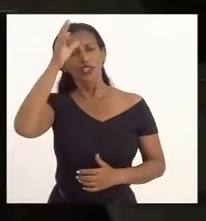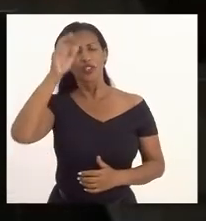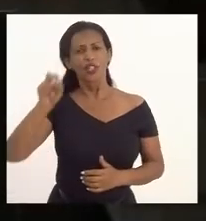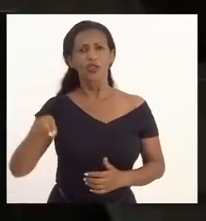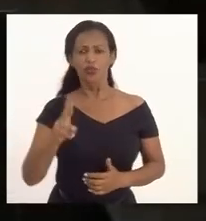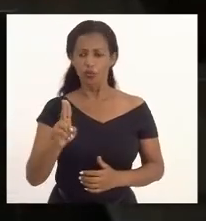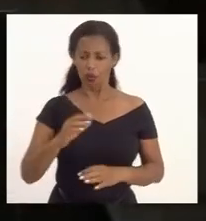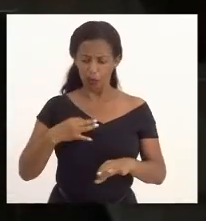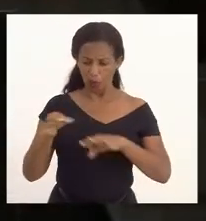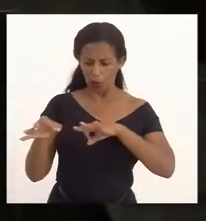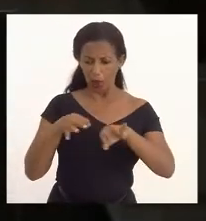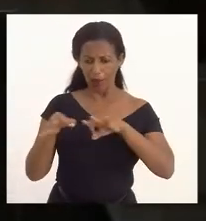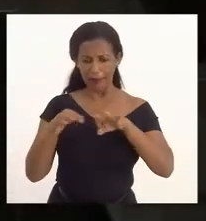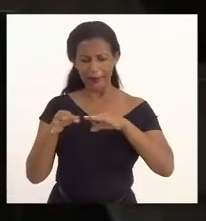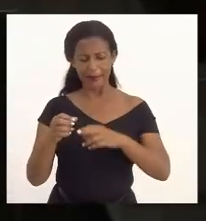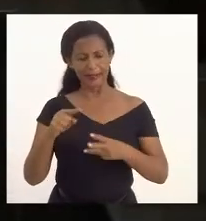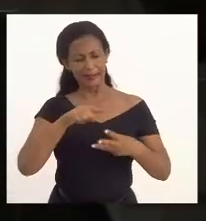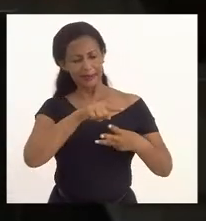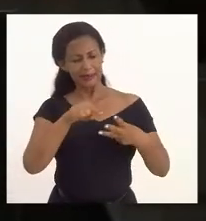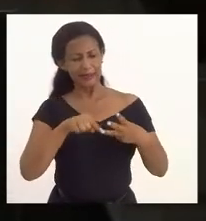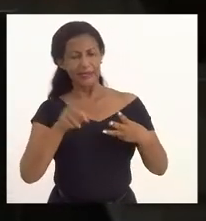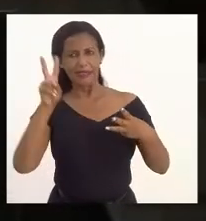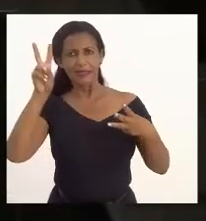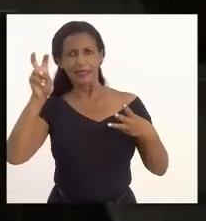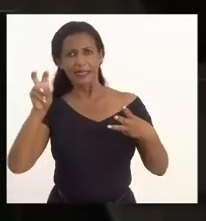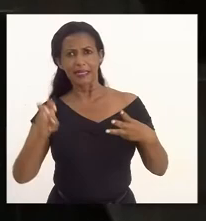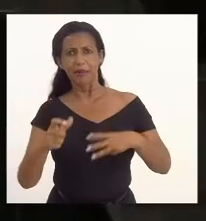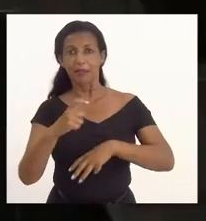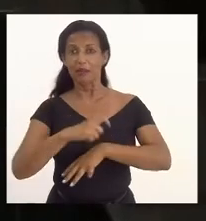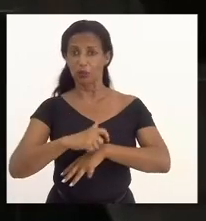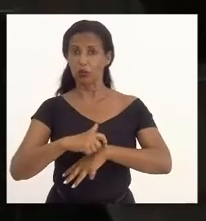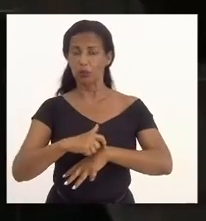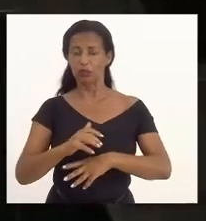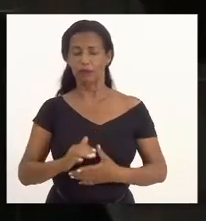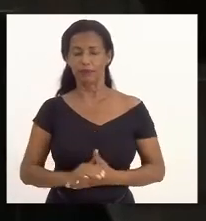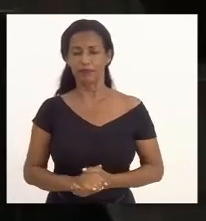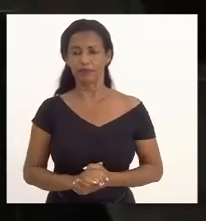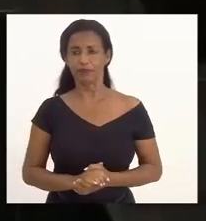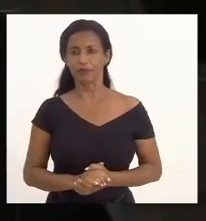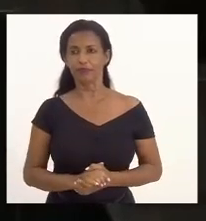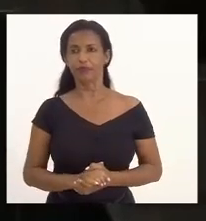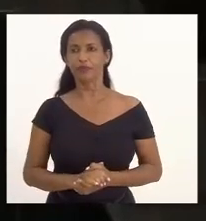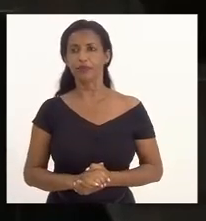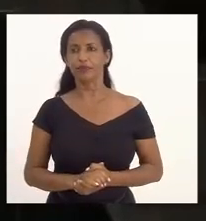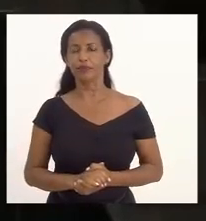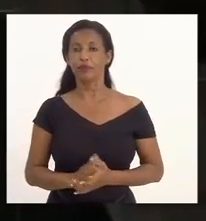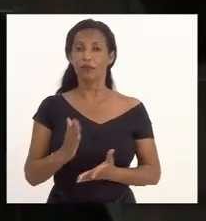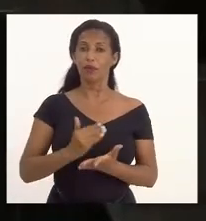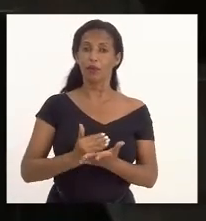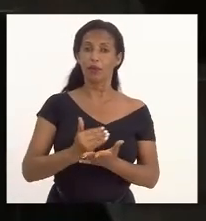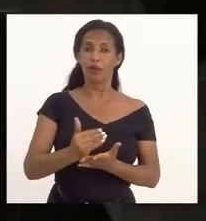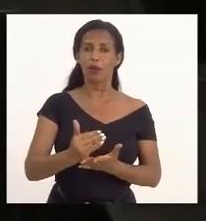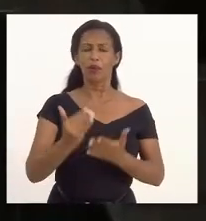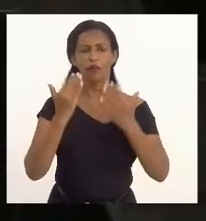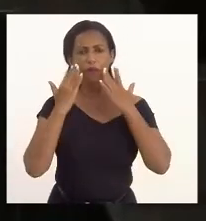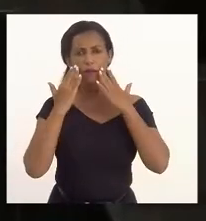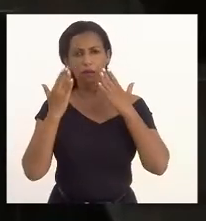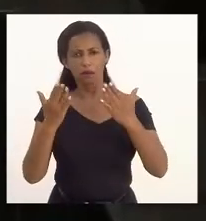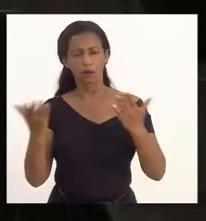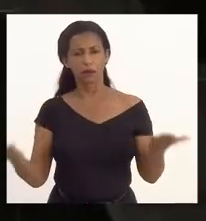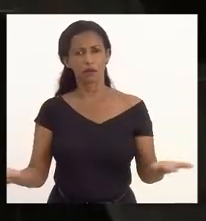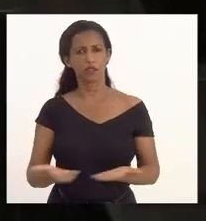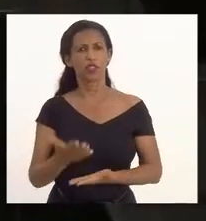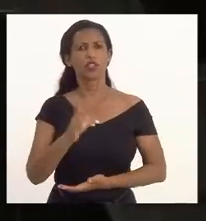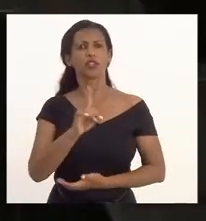para tocar em três temas dentro do meu tempo regimental. Começo aqui me manifestando hoje,